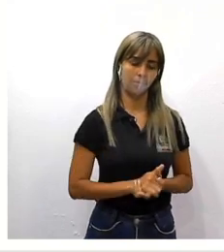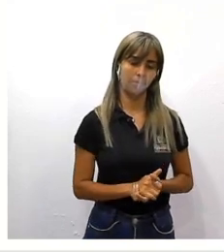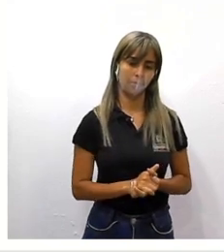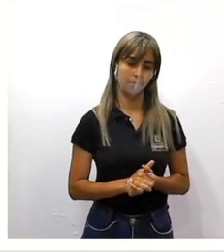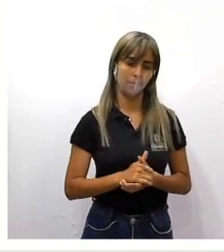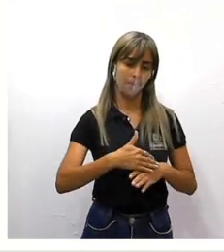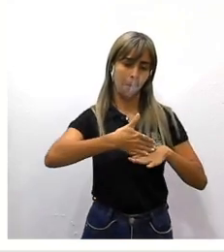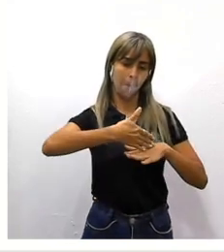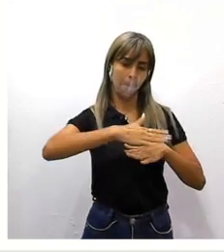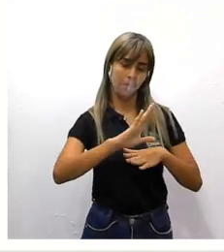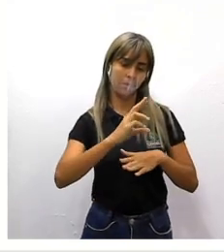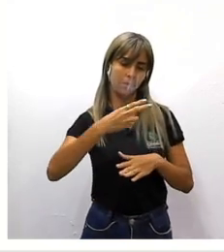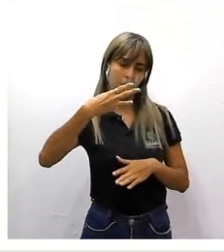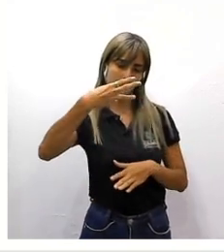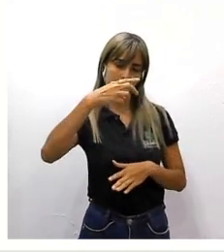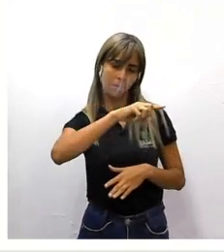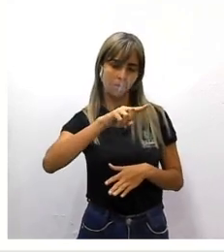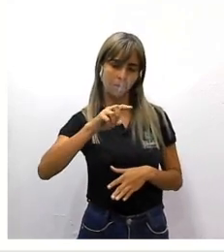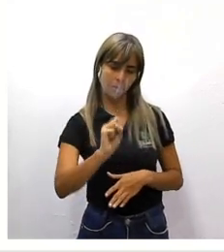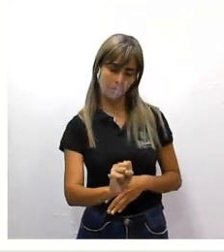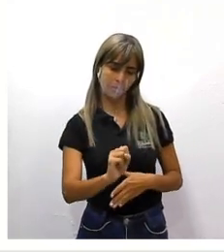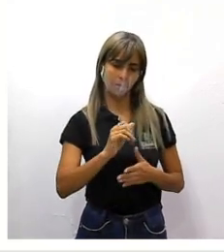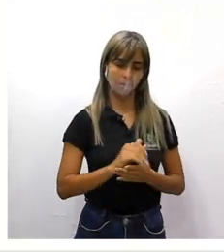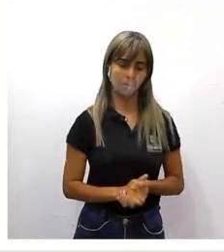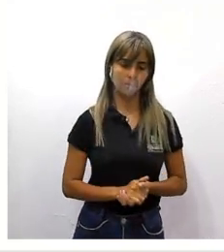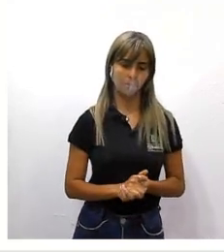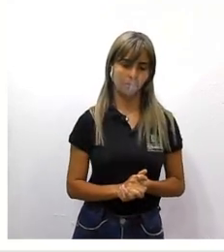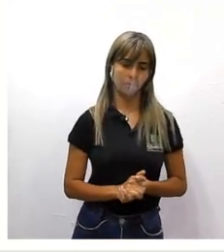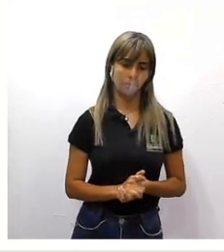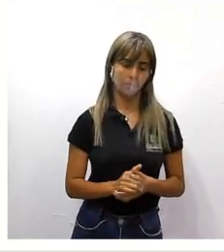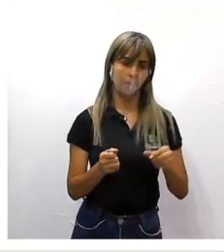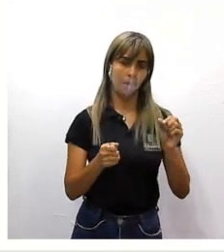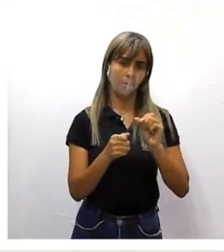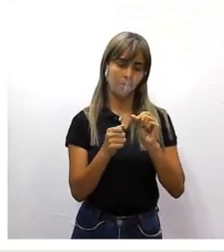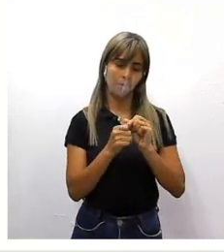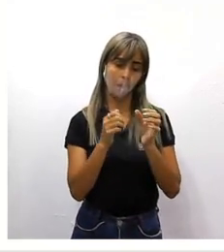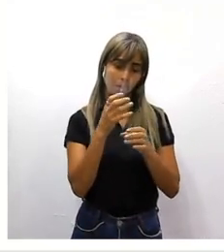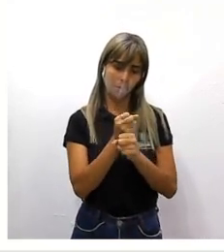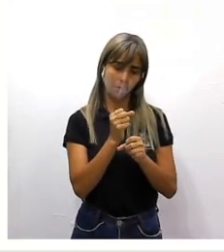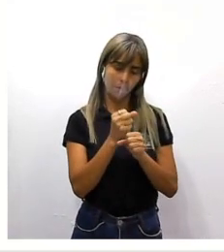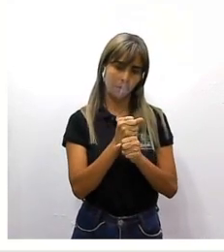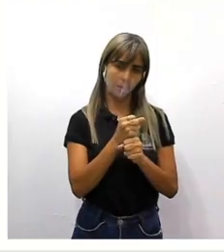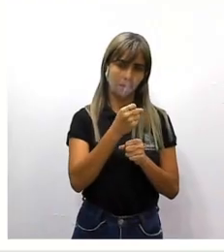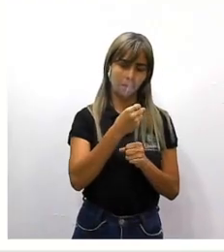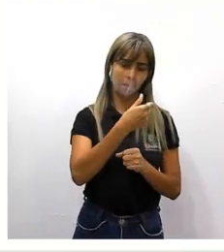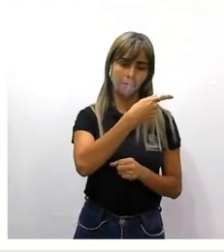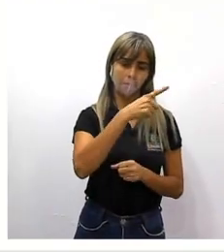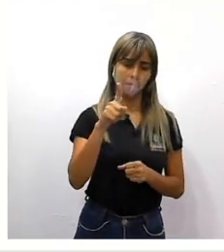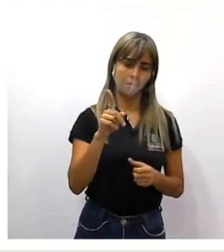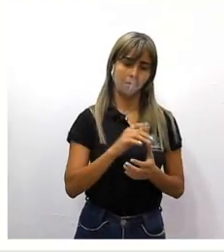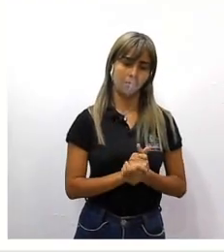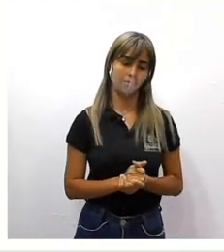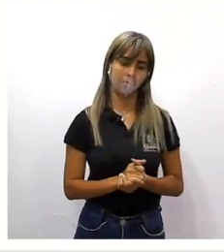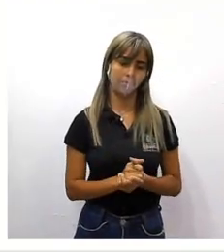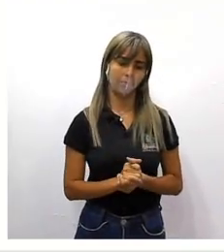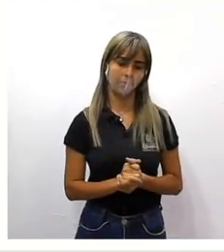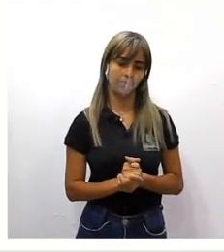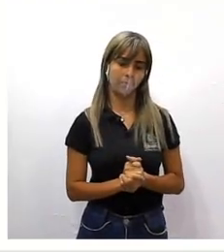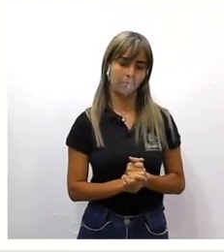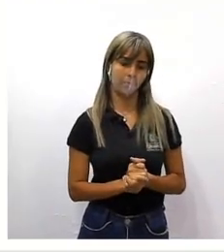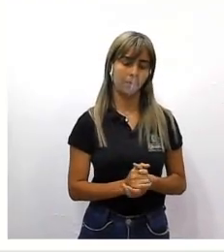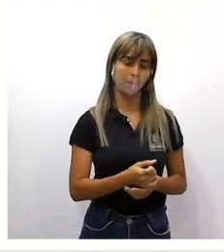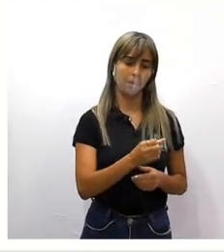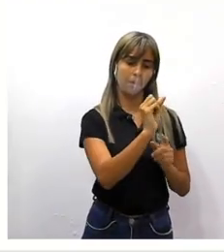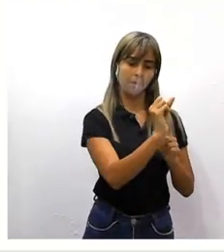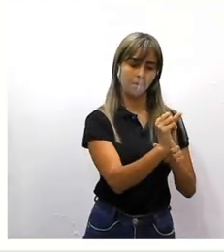mais 3 oitavos. Só que vamos fazer a soma de frações. Primeiro, o múltiplo de 6.